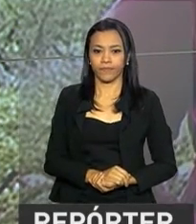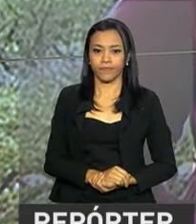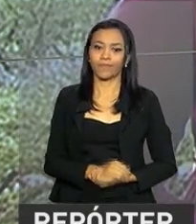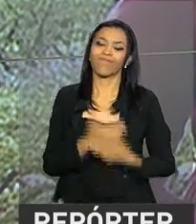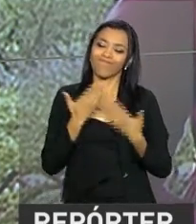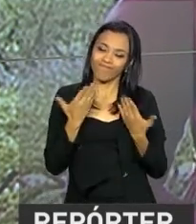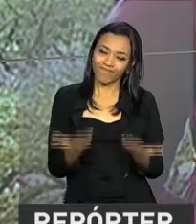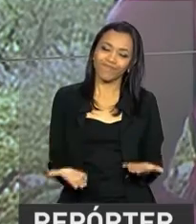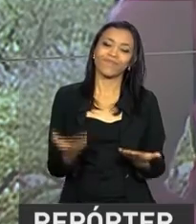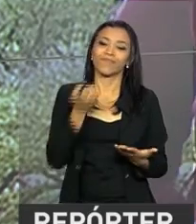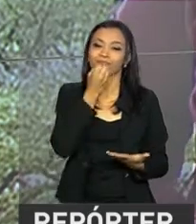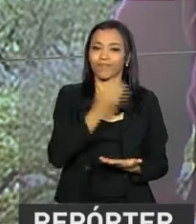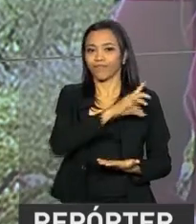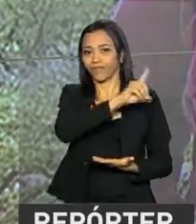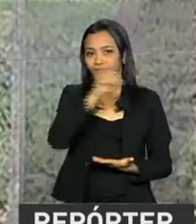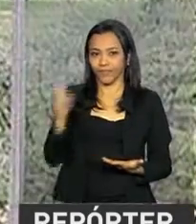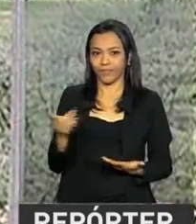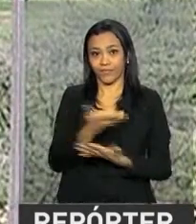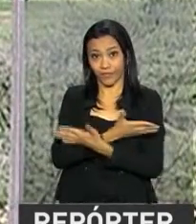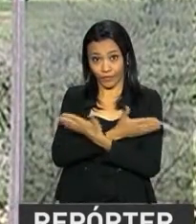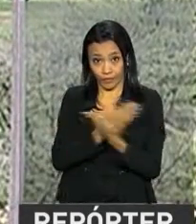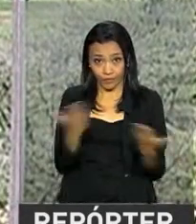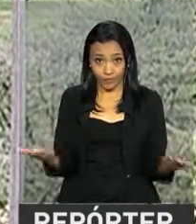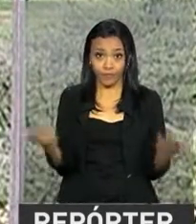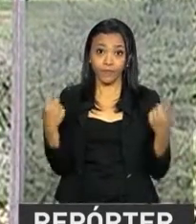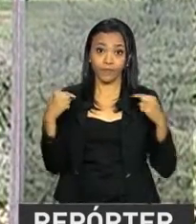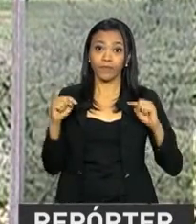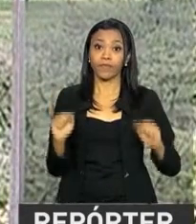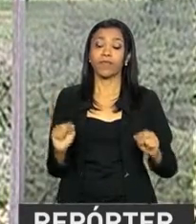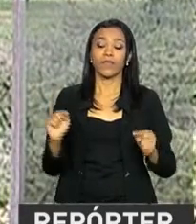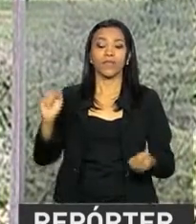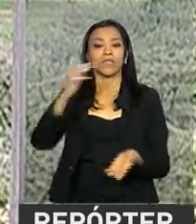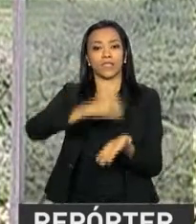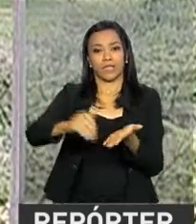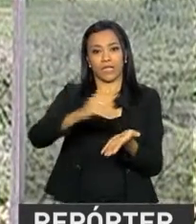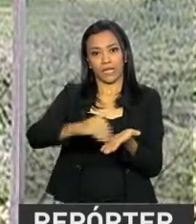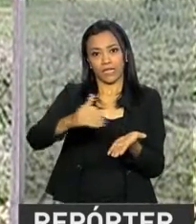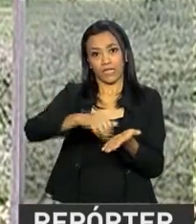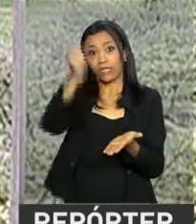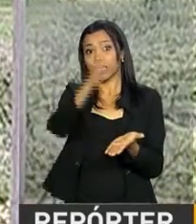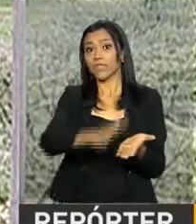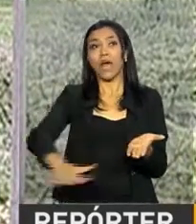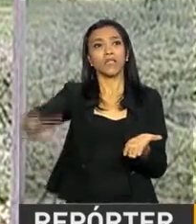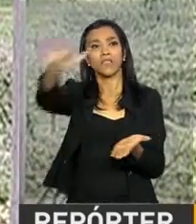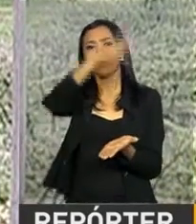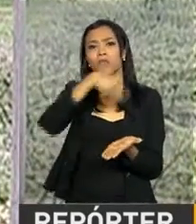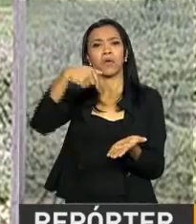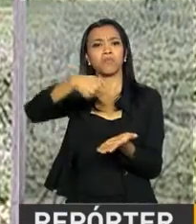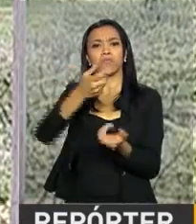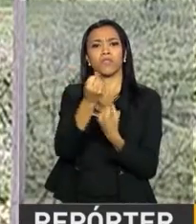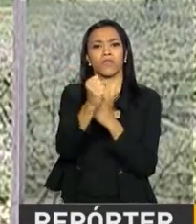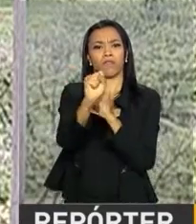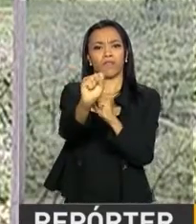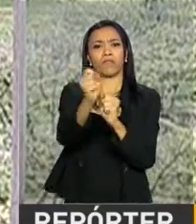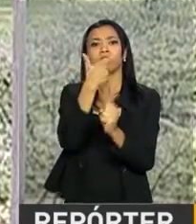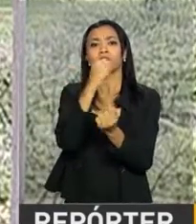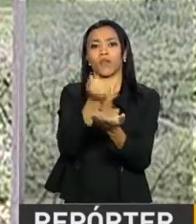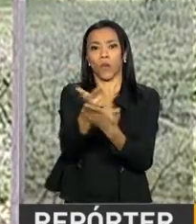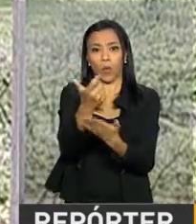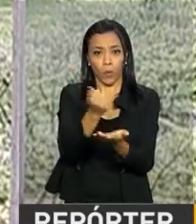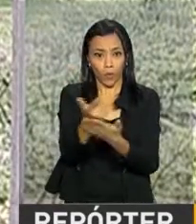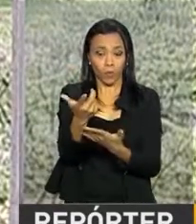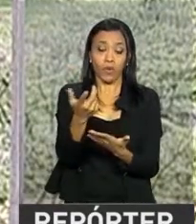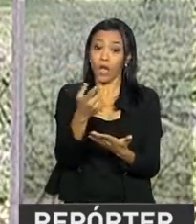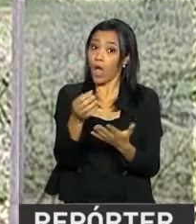Oi, Leandro, bom dia. Um bom dia a todos. A Secretaria Nacional do Consumidor do Ministério da Justiça e Cidadania